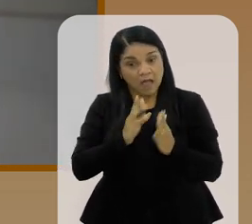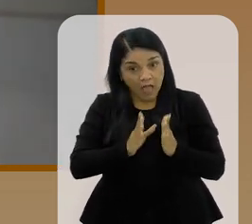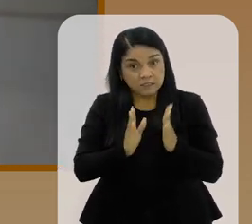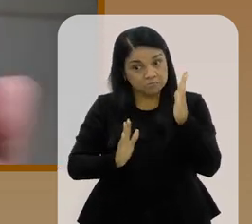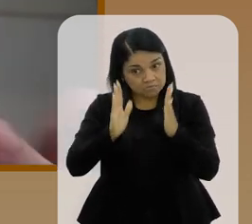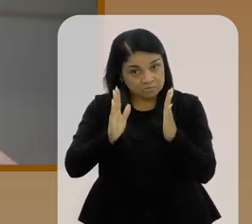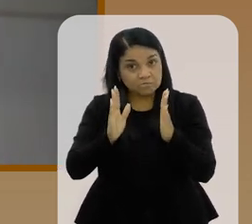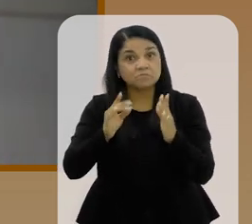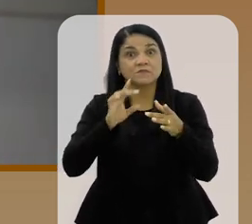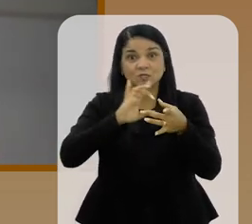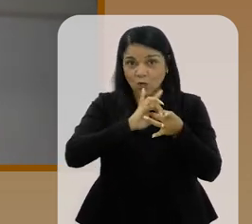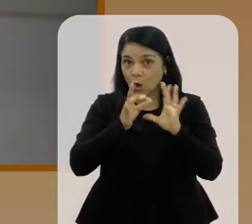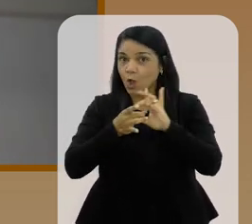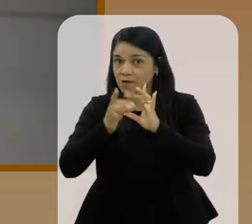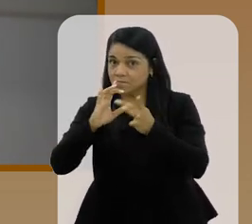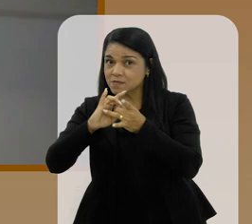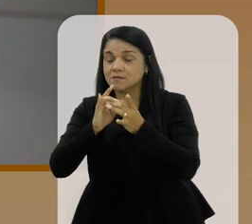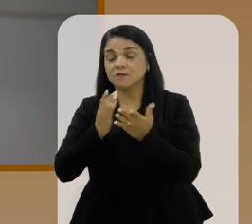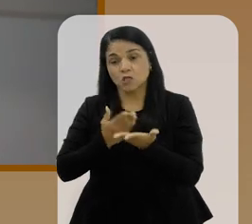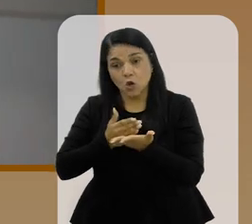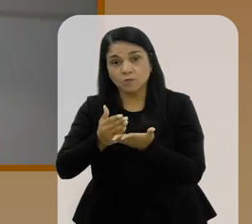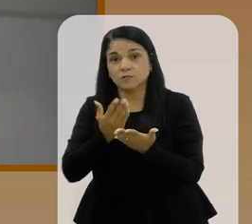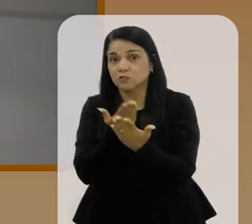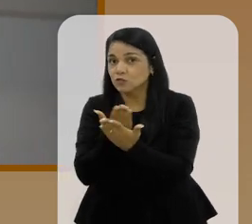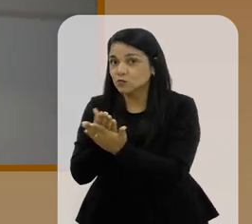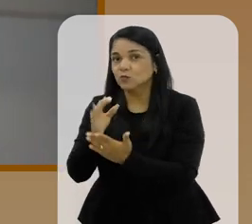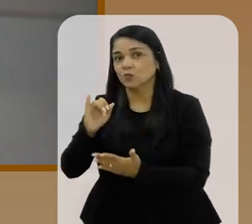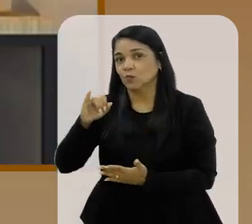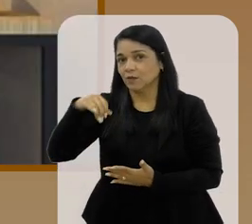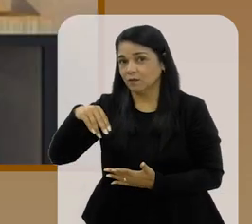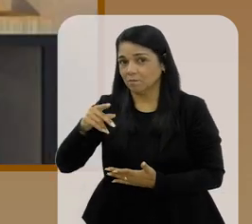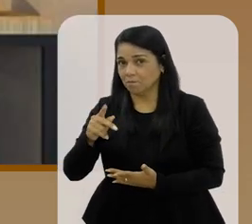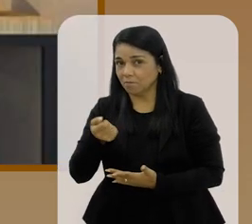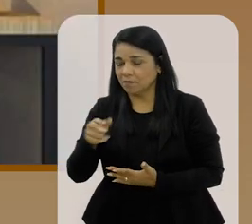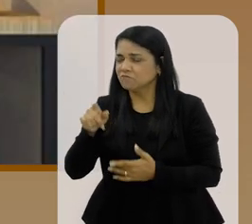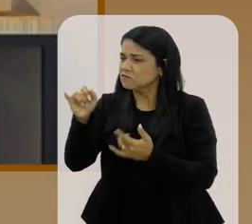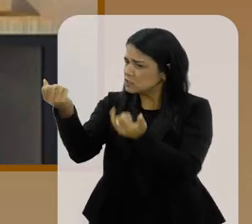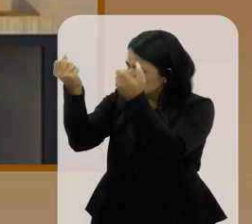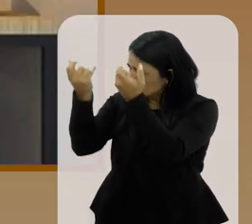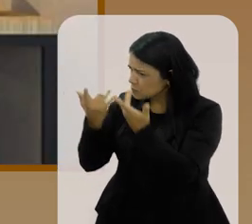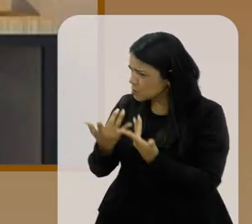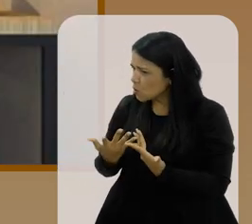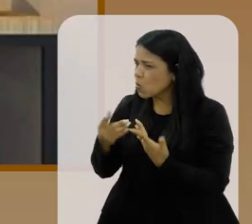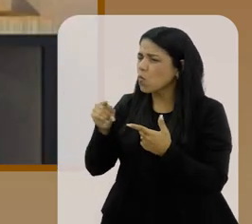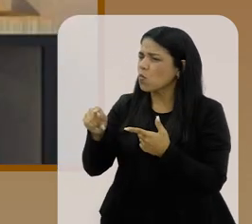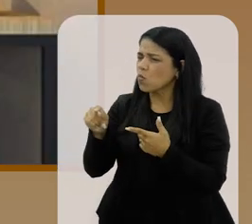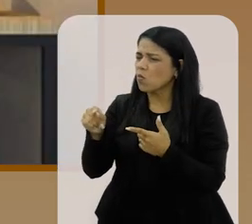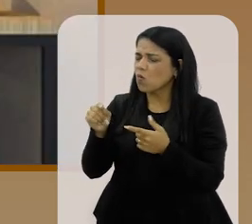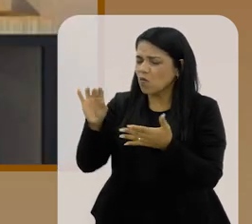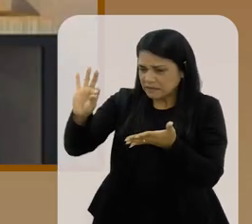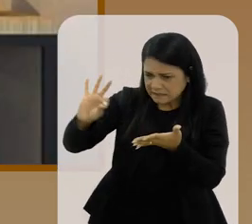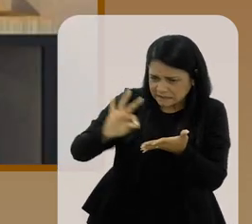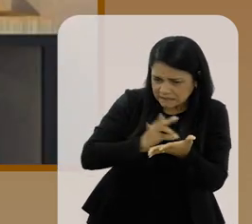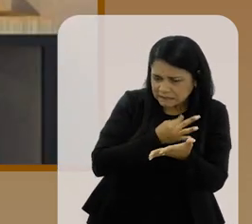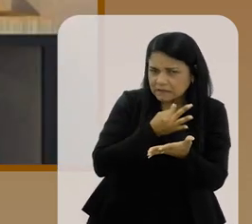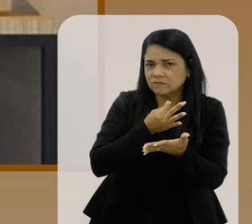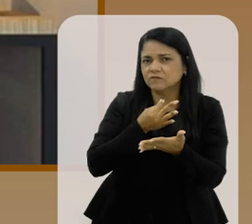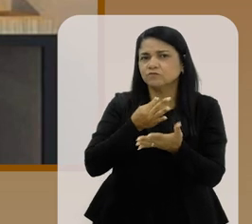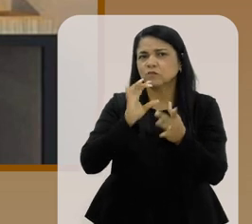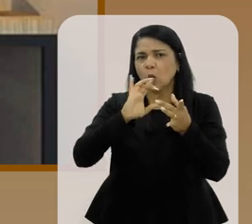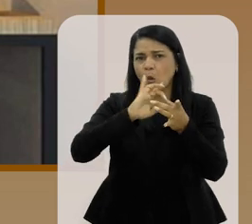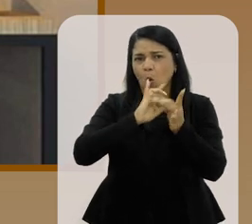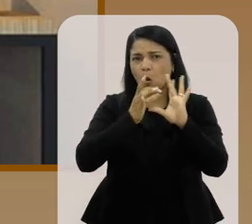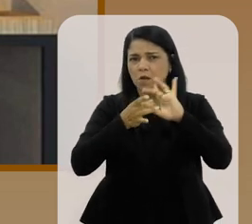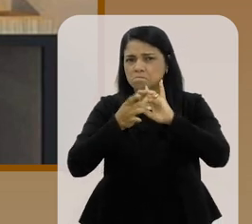as Olimpíadas, ter o objetivo de começar estudos no INPA. E você falou que você foi fazer, se inscreveu,